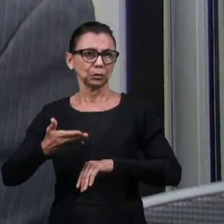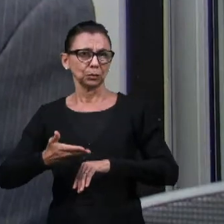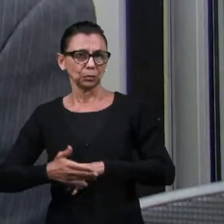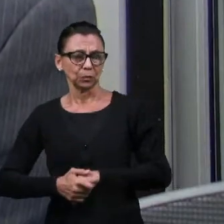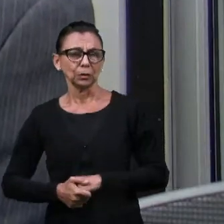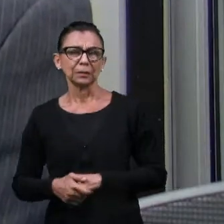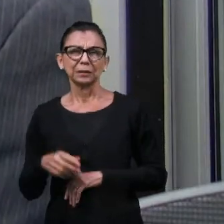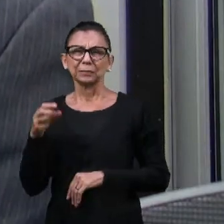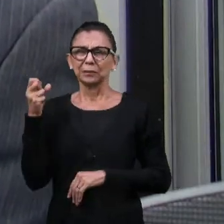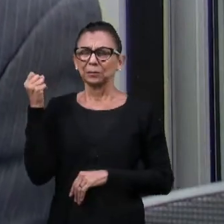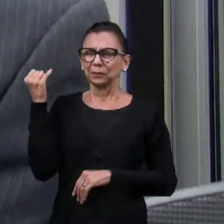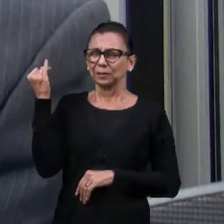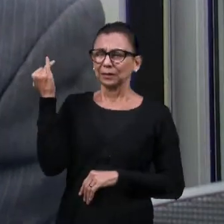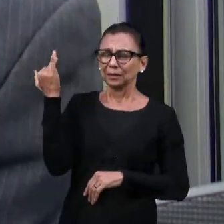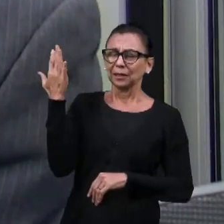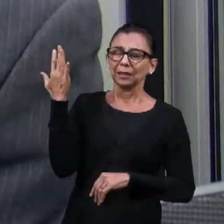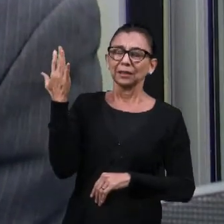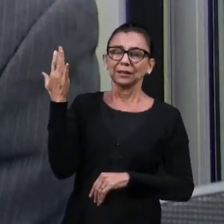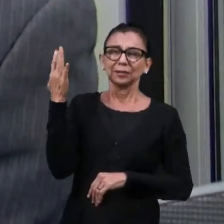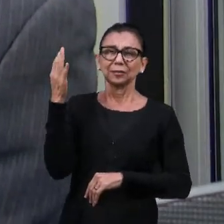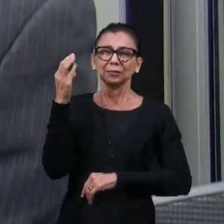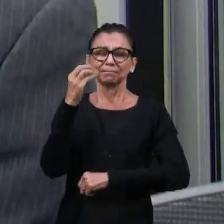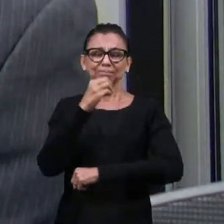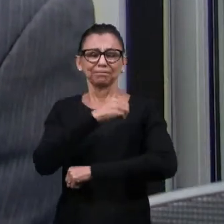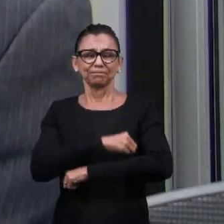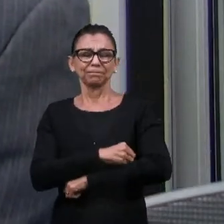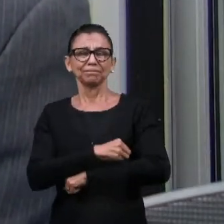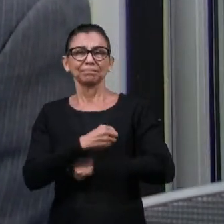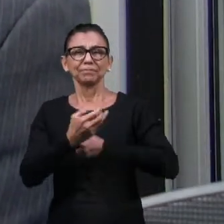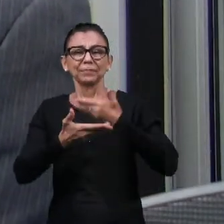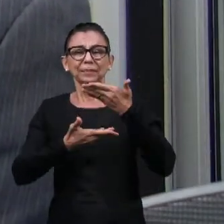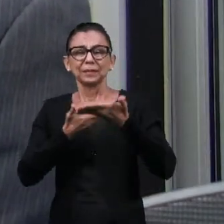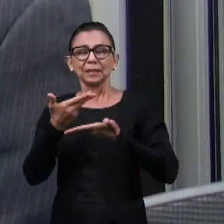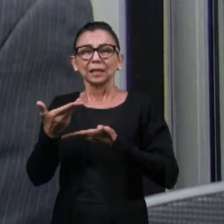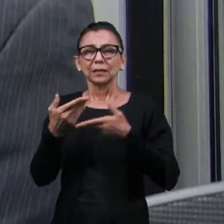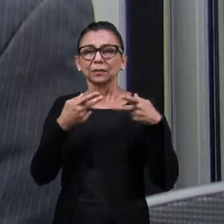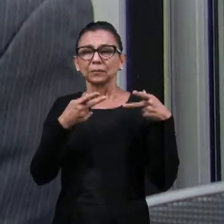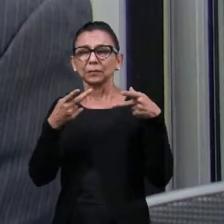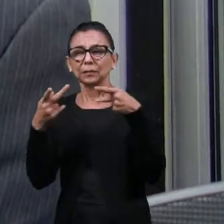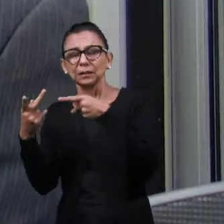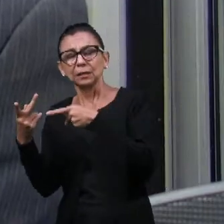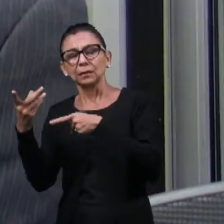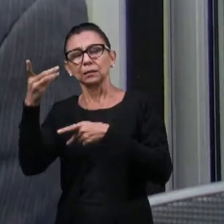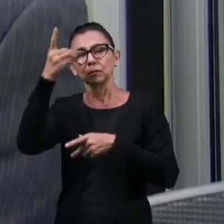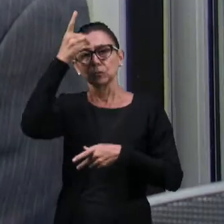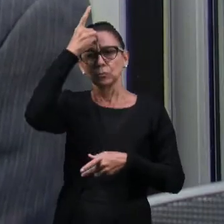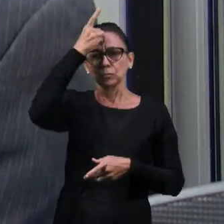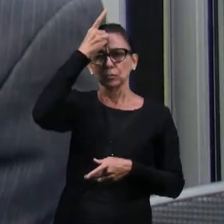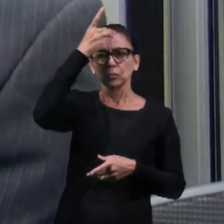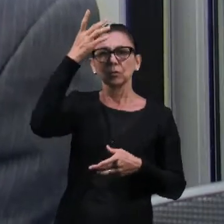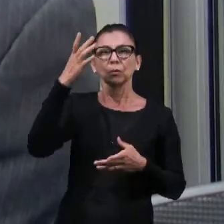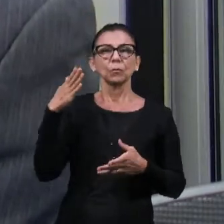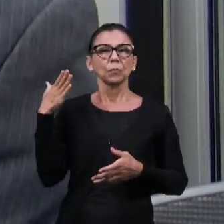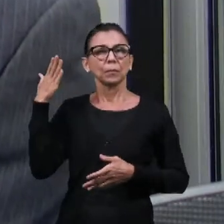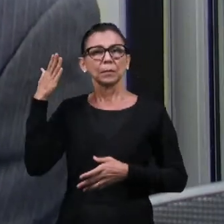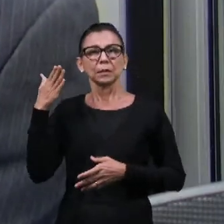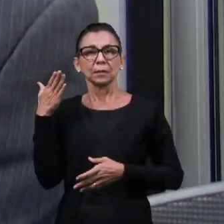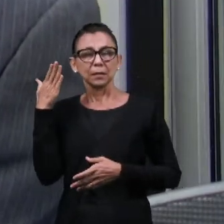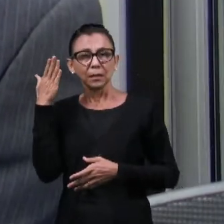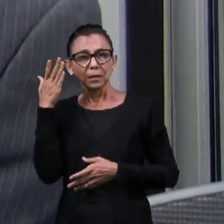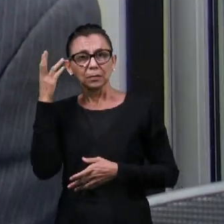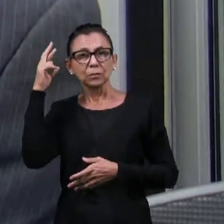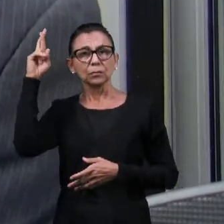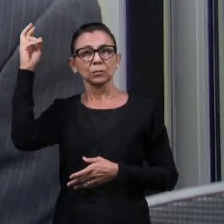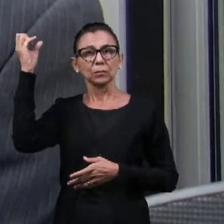até tarde, na assistência, visita, dons espirituais, uma palavra direcionada pelo